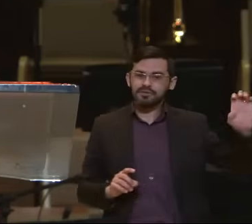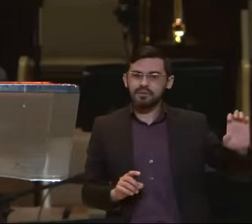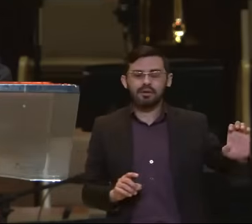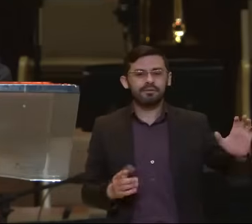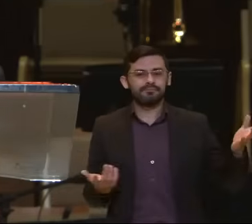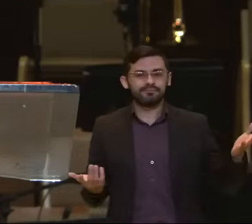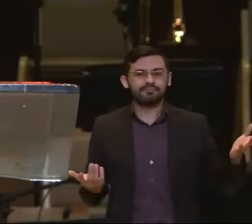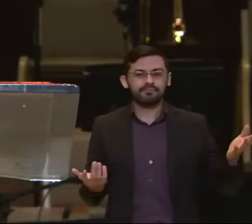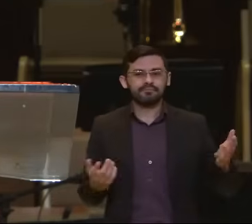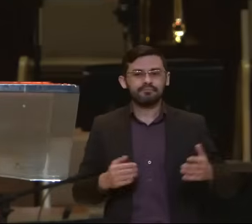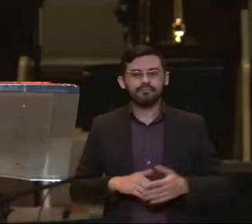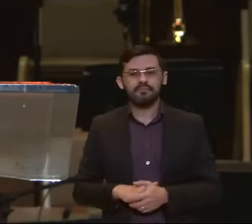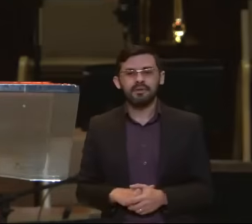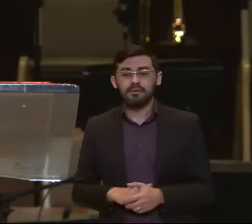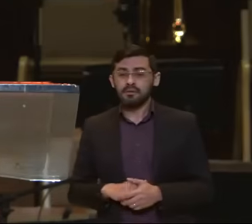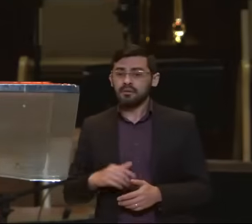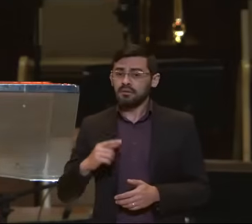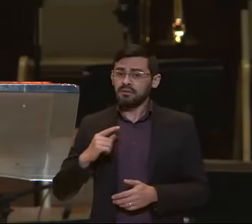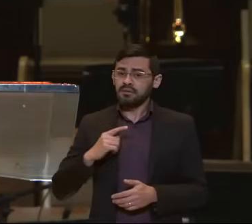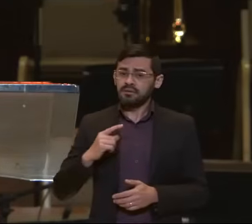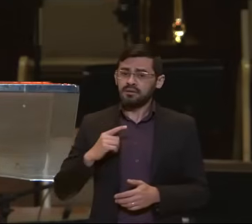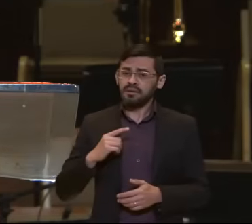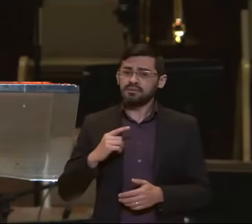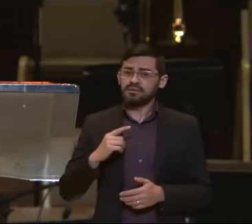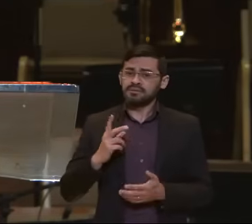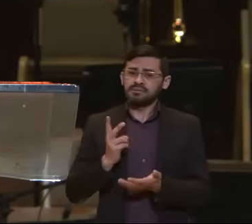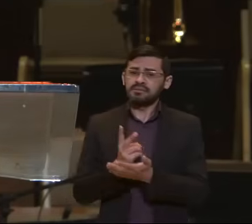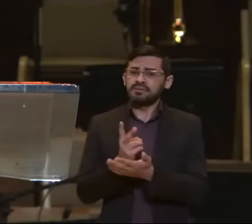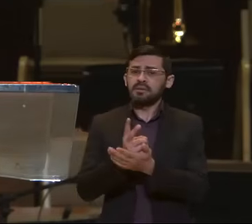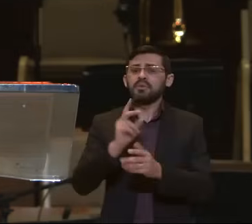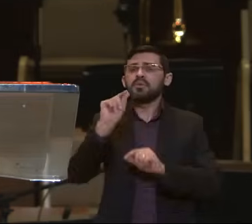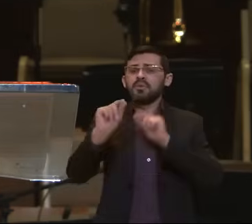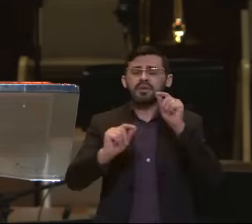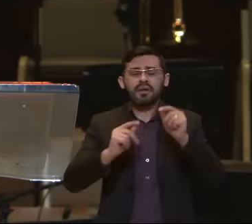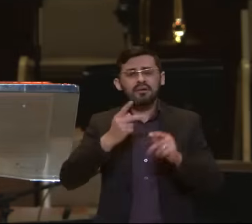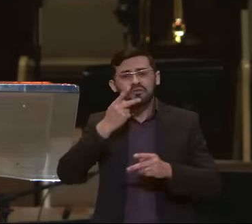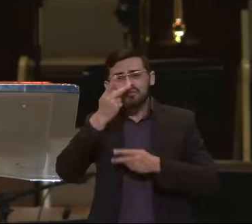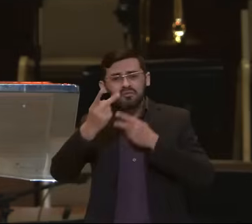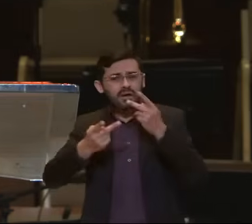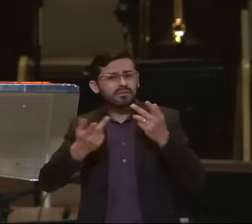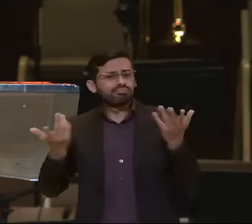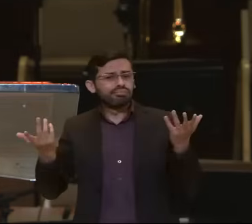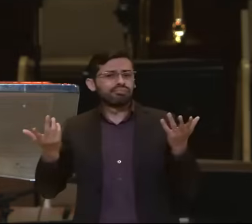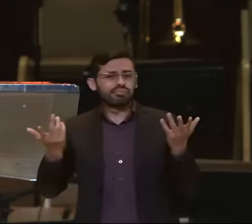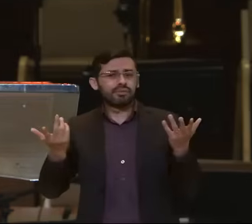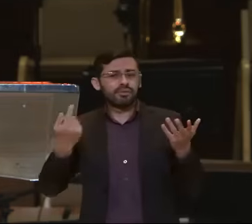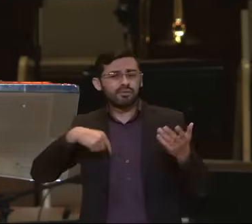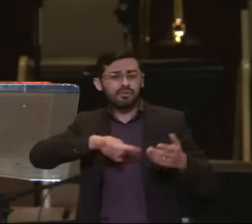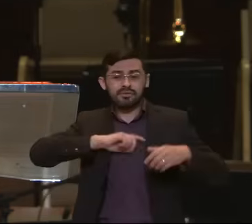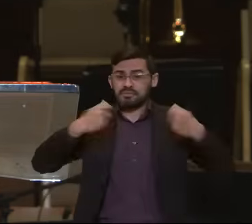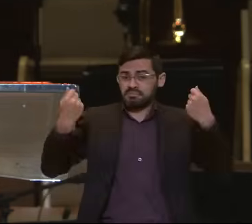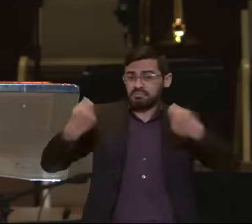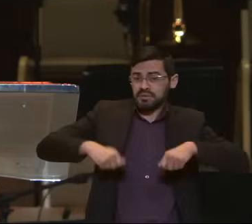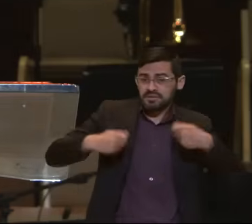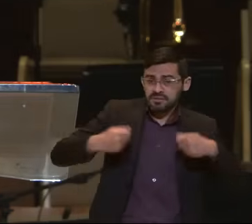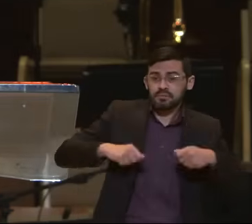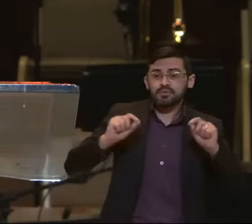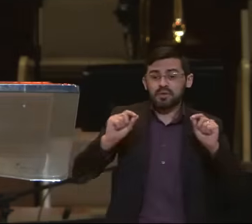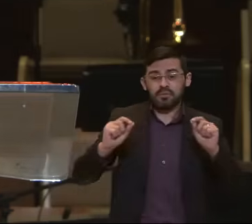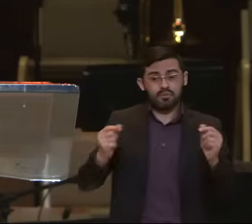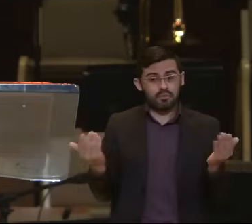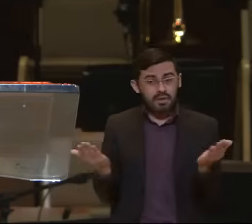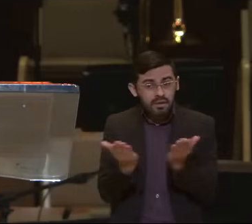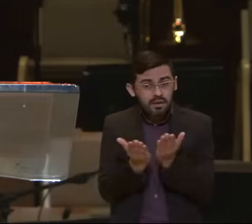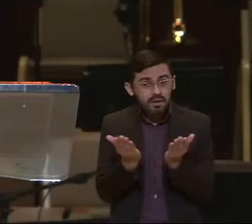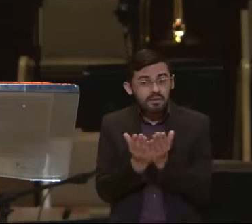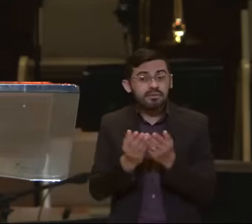Tem um ditado popular que diz, né, que o pau que bate em Francisco bate em Chico também, não é? E é assim que o crente é.